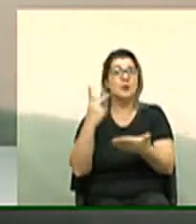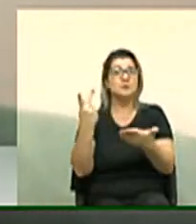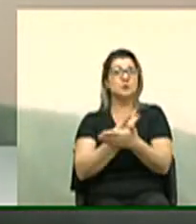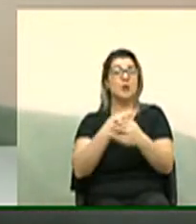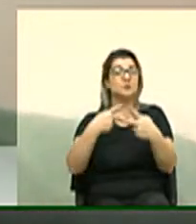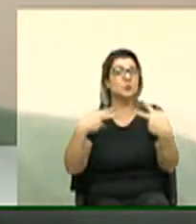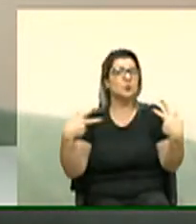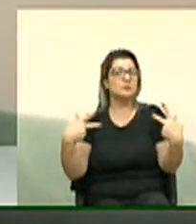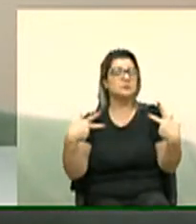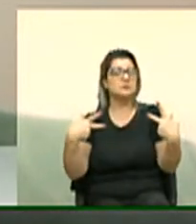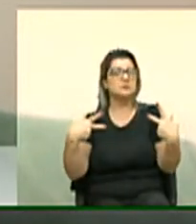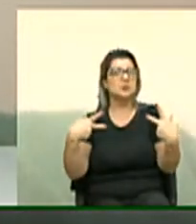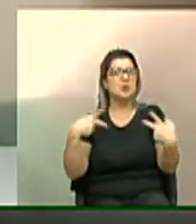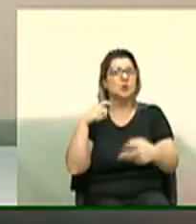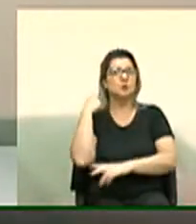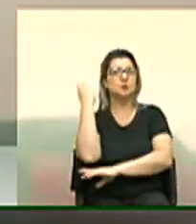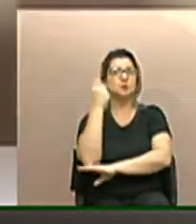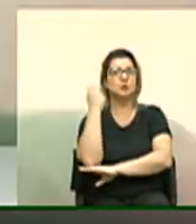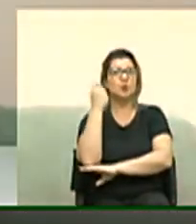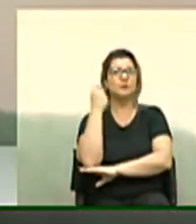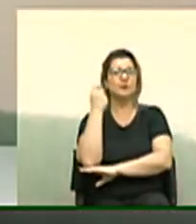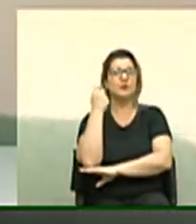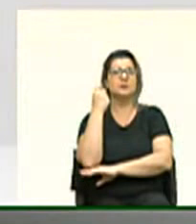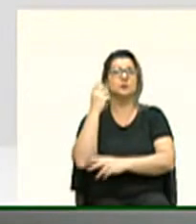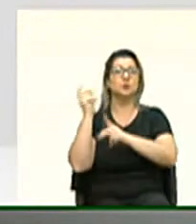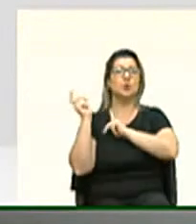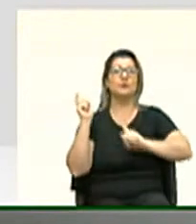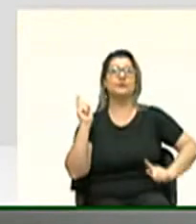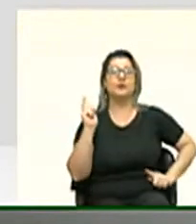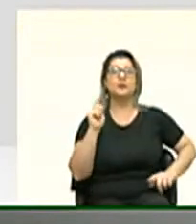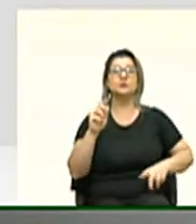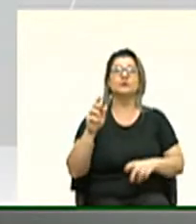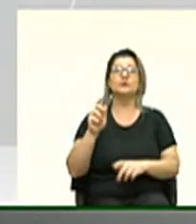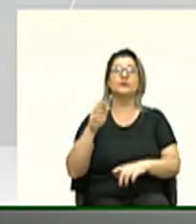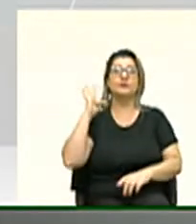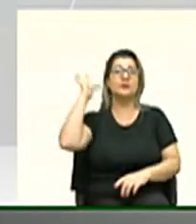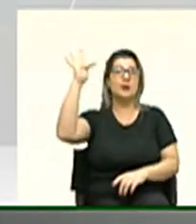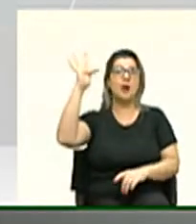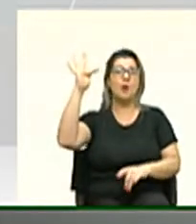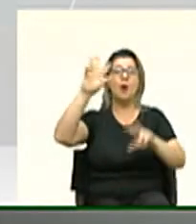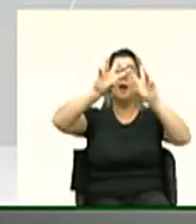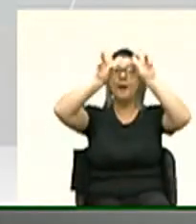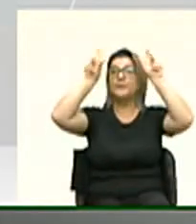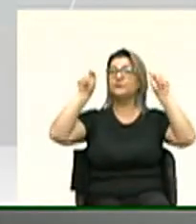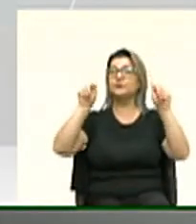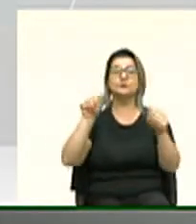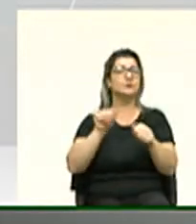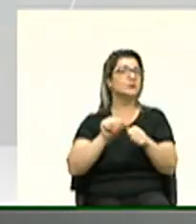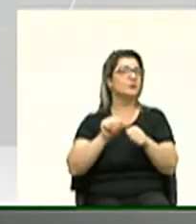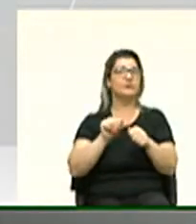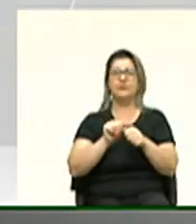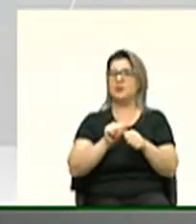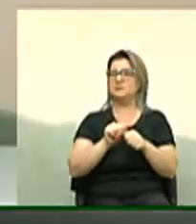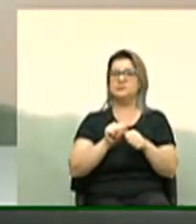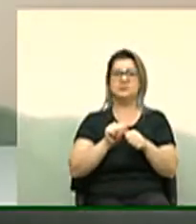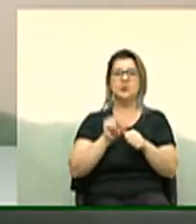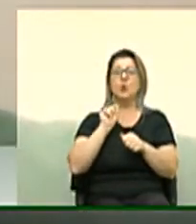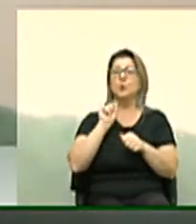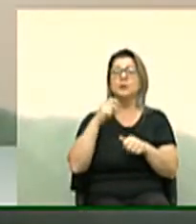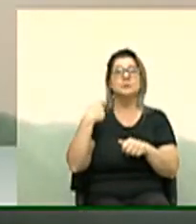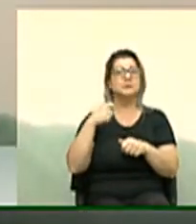da iniciativa privada. A prefeitura não fez a sua parte. E isso tem recurso estadual e